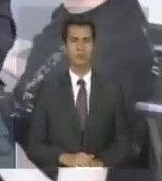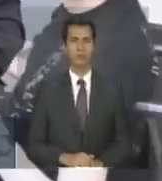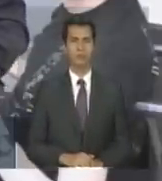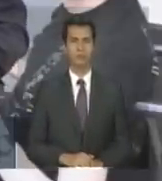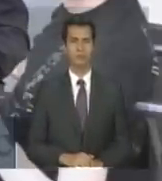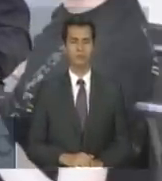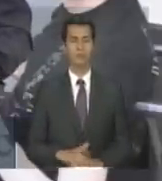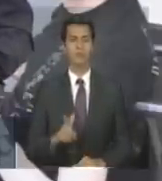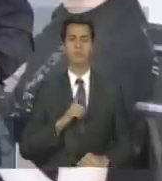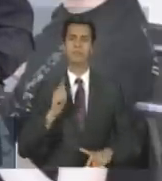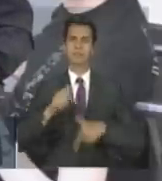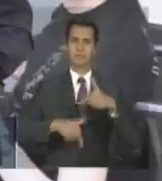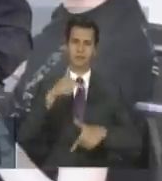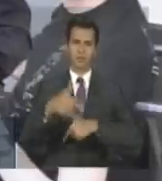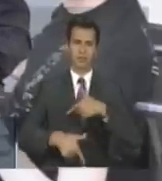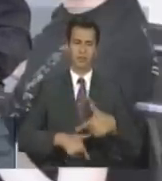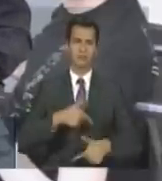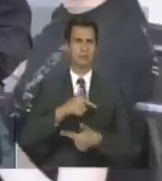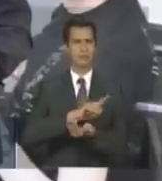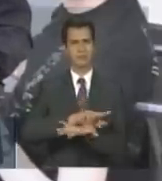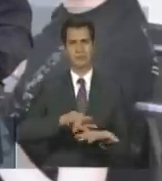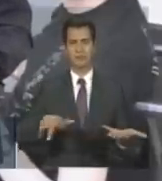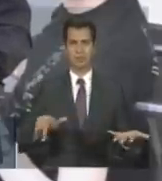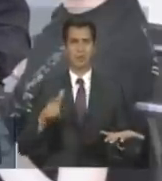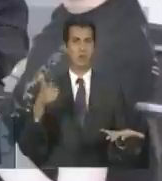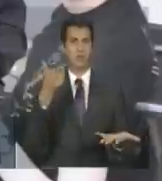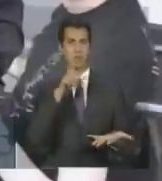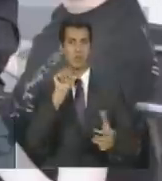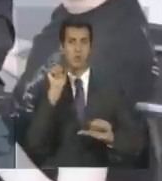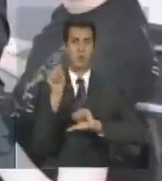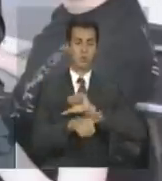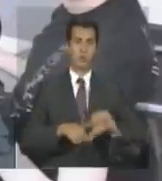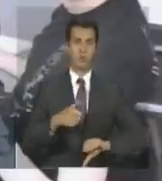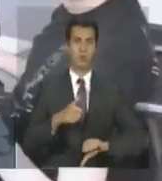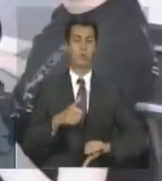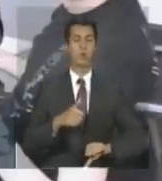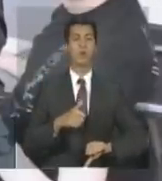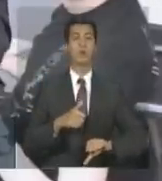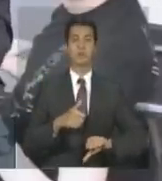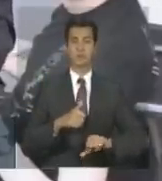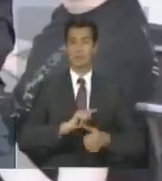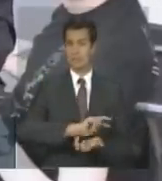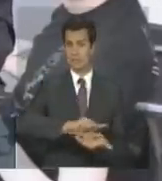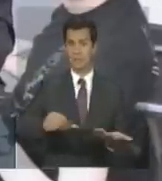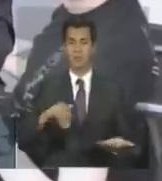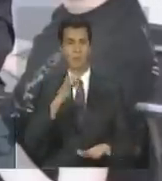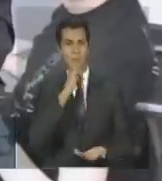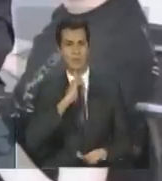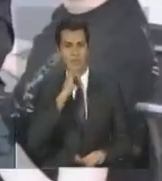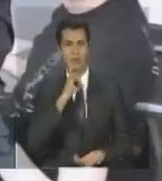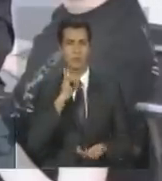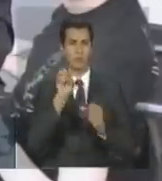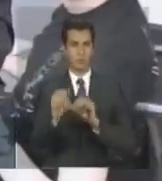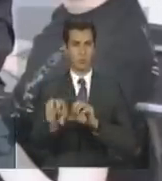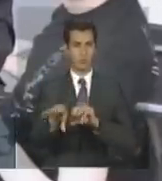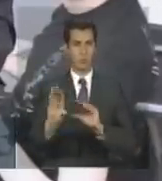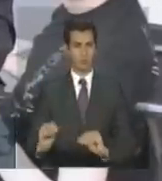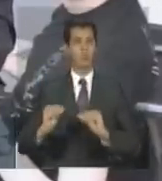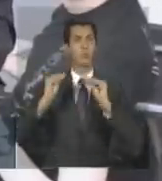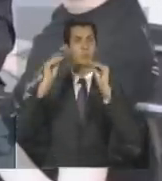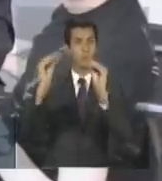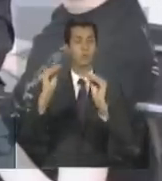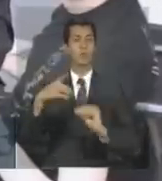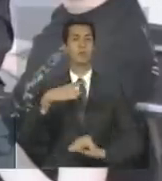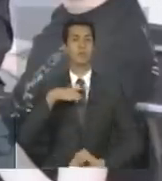muitas iniciativas para promover uma reforma só. Na verdade, só no que diz respeito à educação superior, nós tivemos